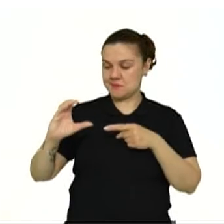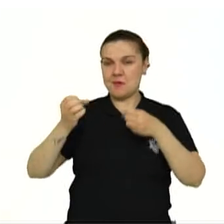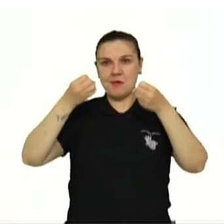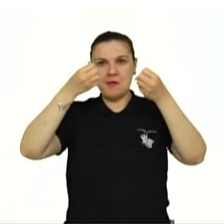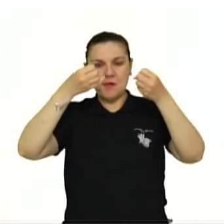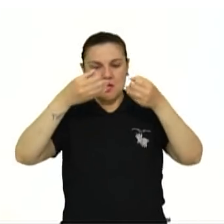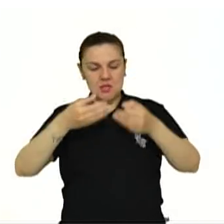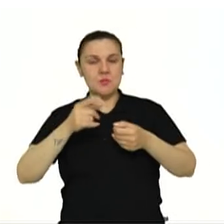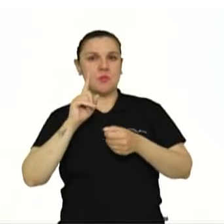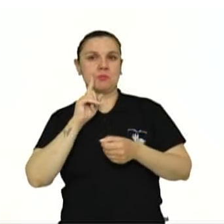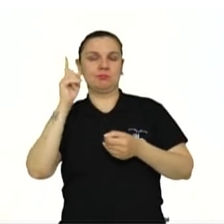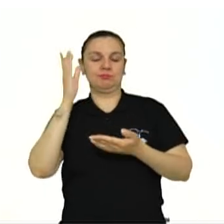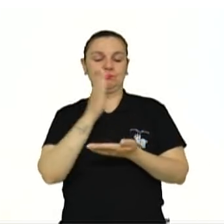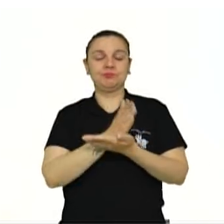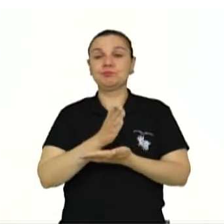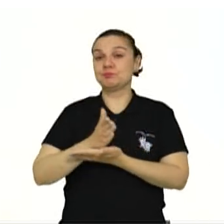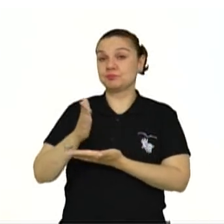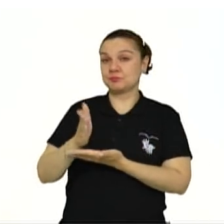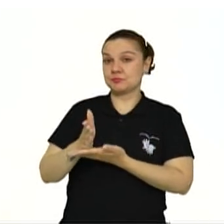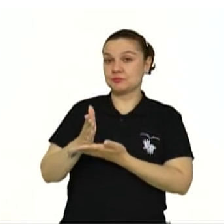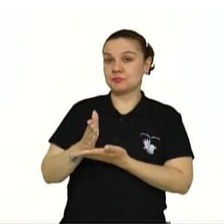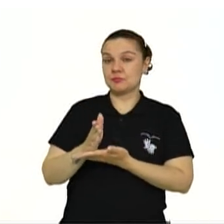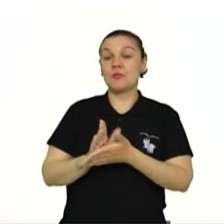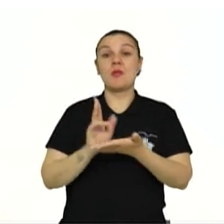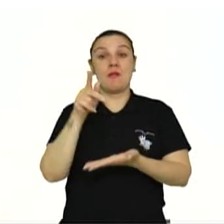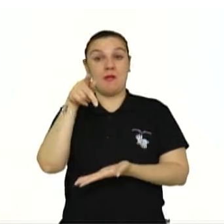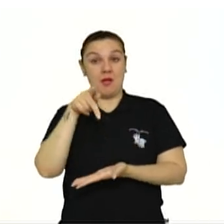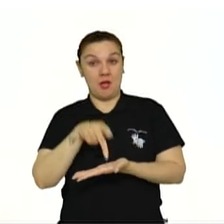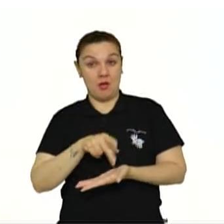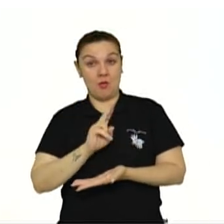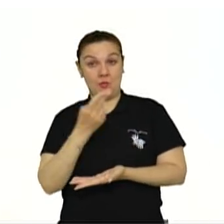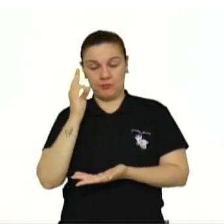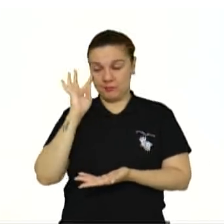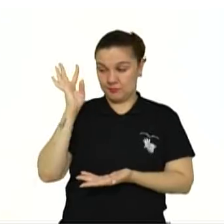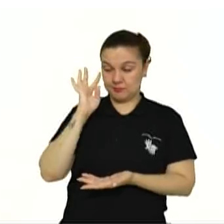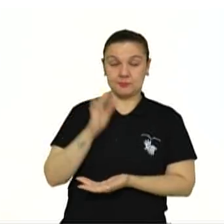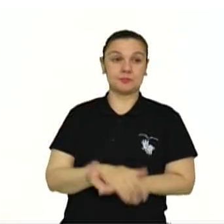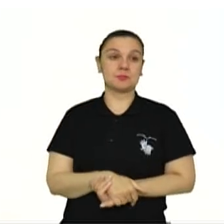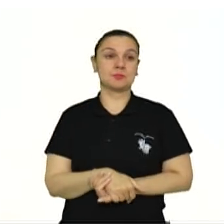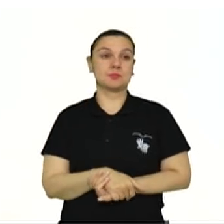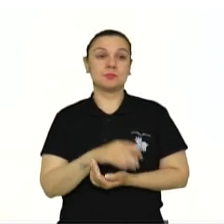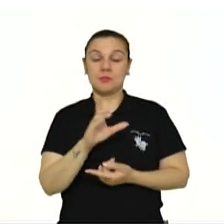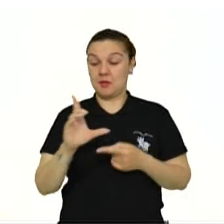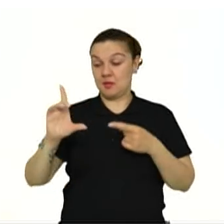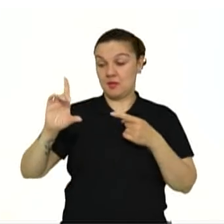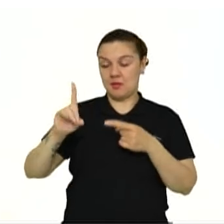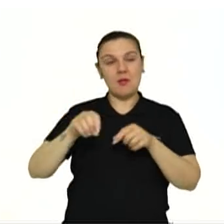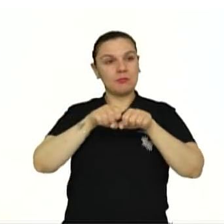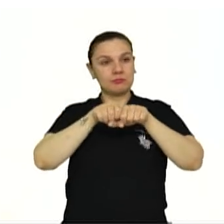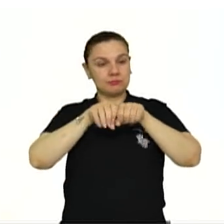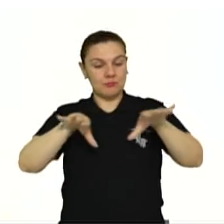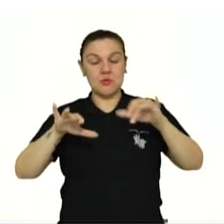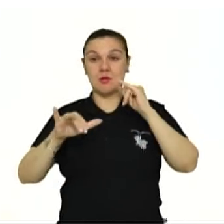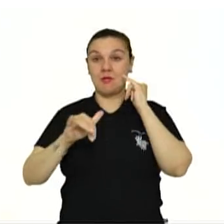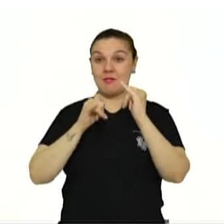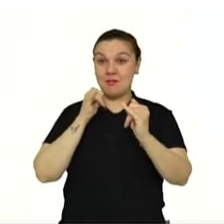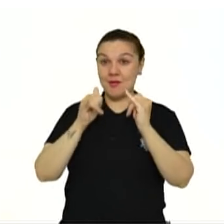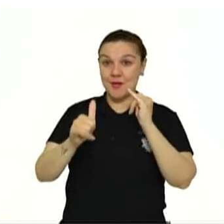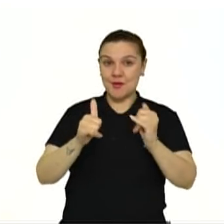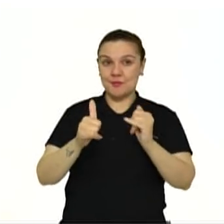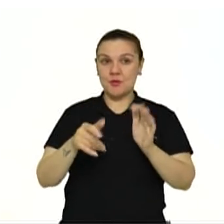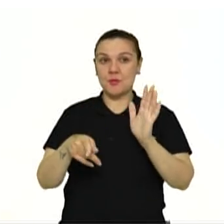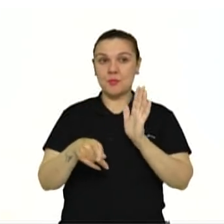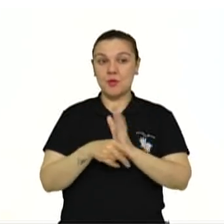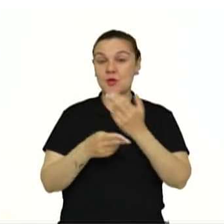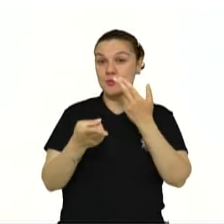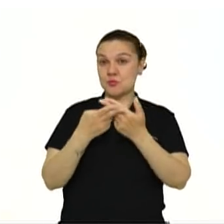um evento cotidiano, sendo ele real ou imaginário. Ou é transmitir informações através